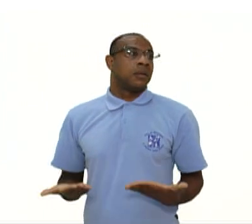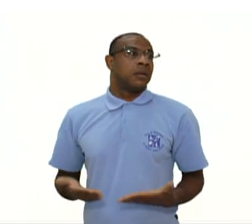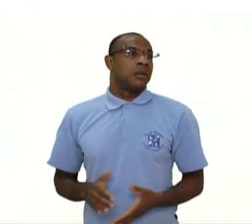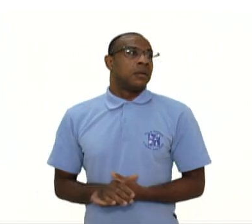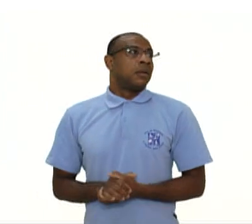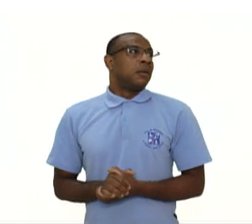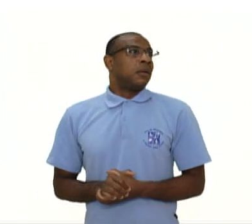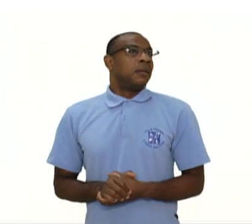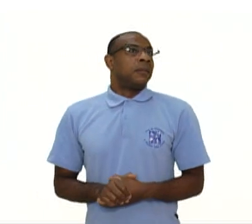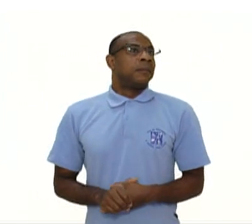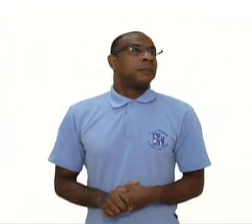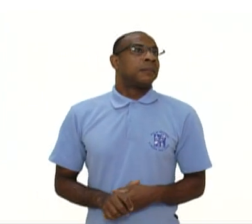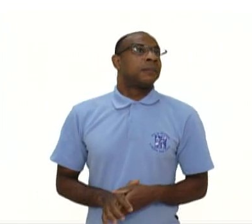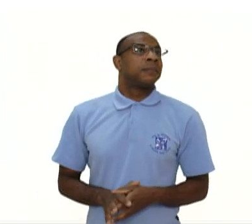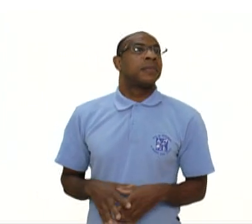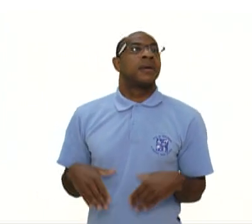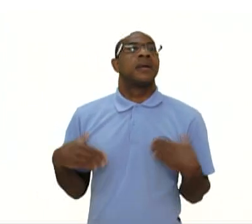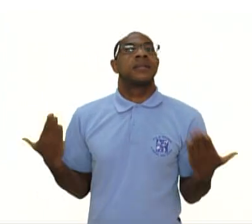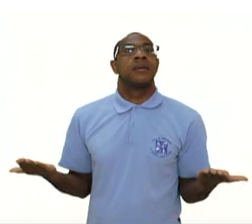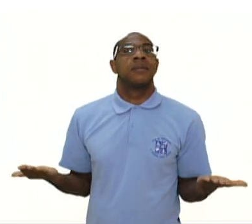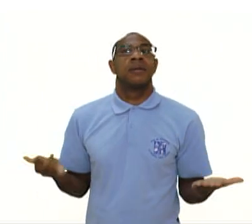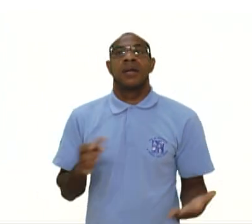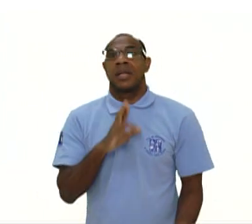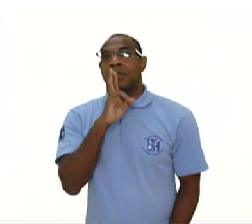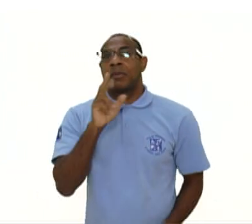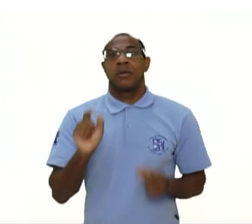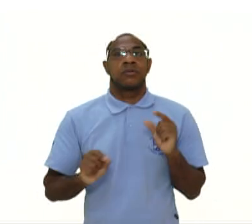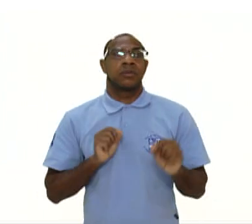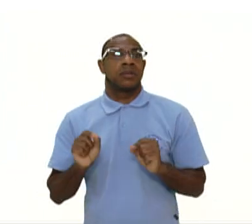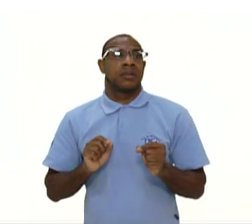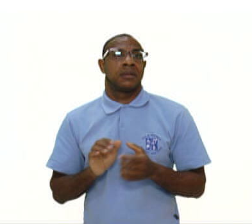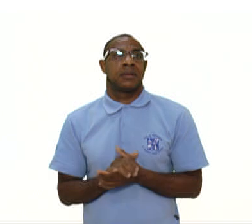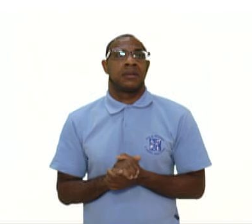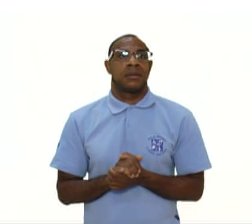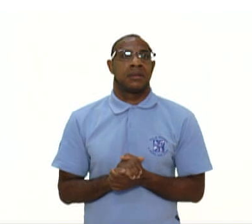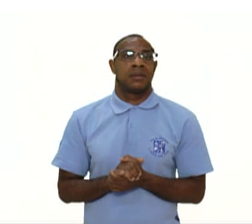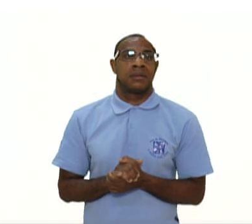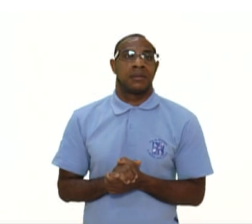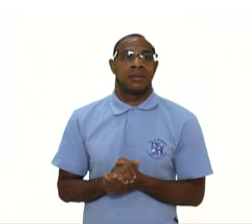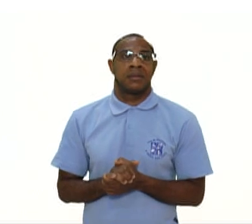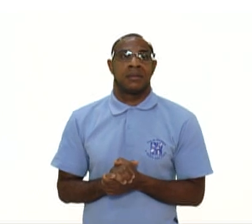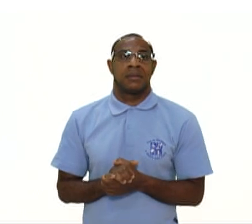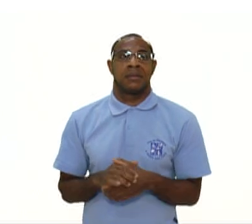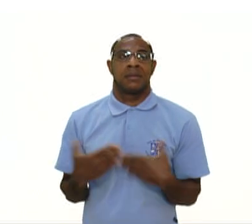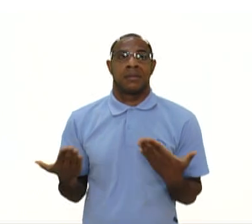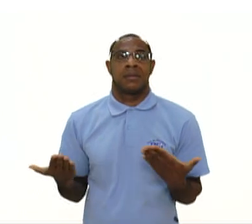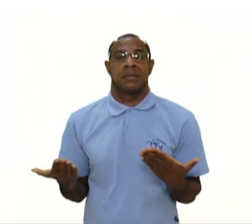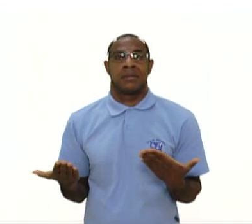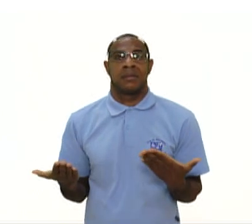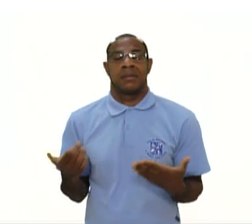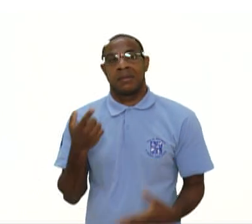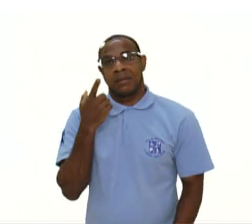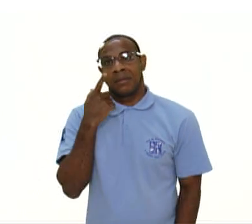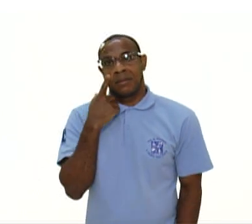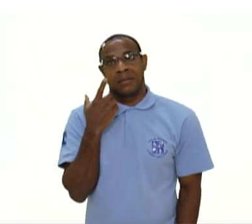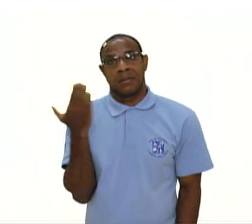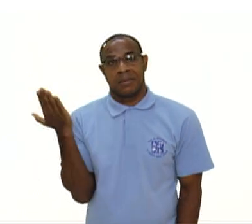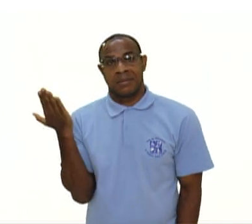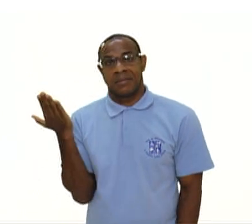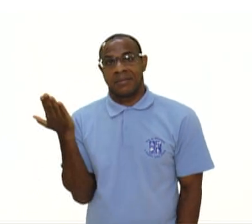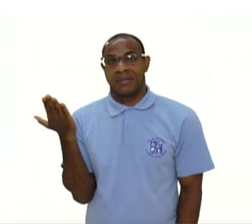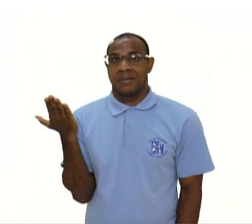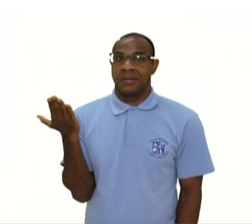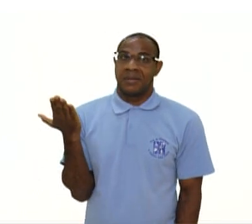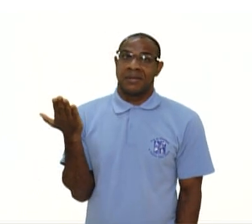nela? Primeiro a resposta aqui. Qual vai ser a alternativa correta? O pessoal aqui no estúdio andou falando a